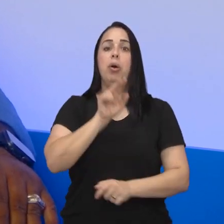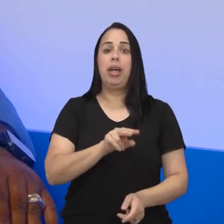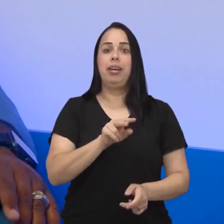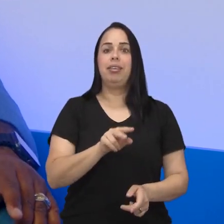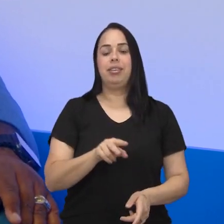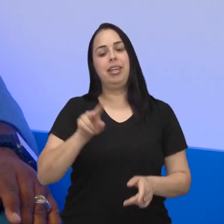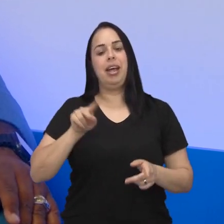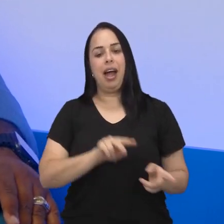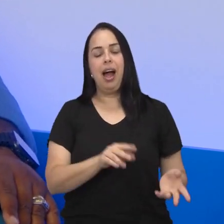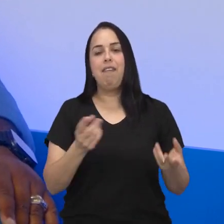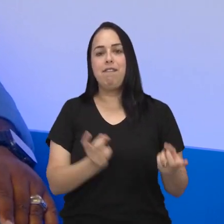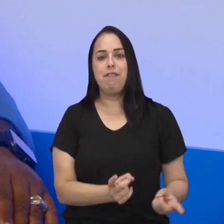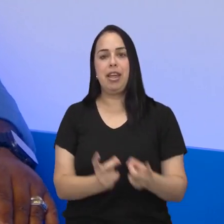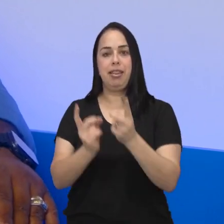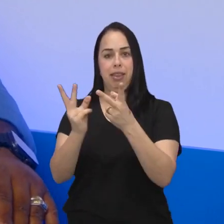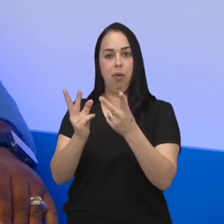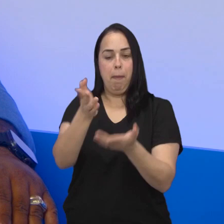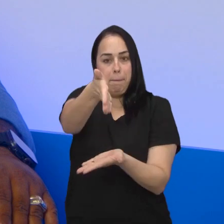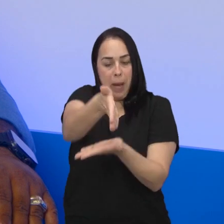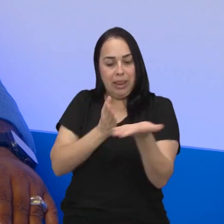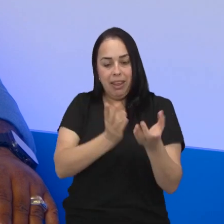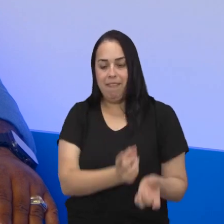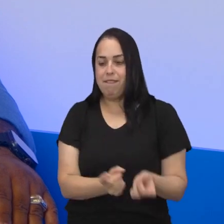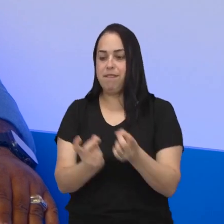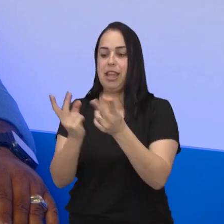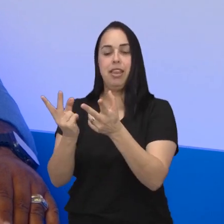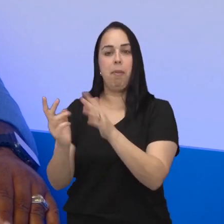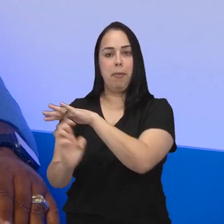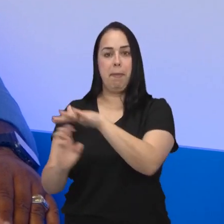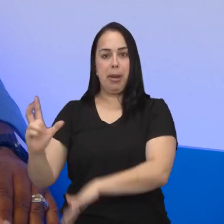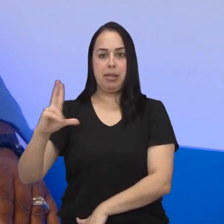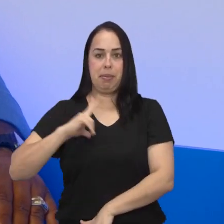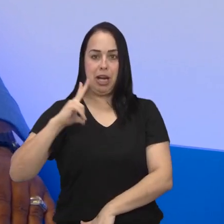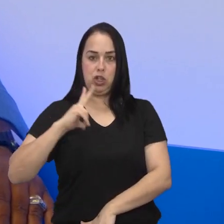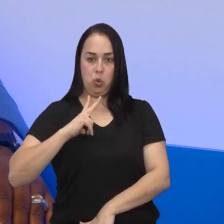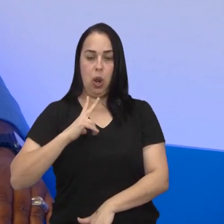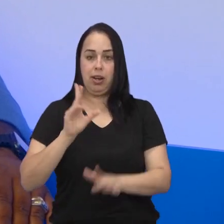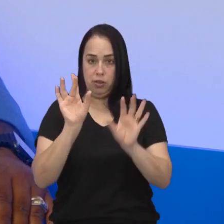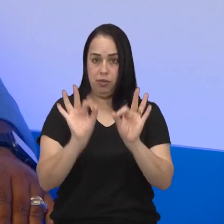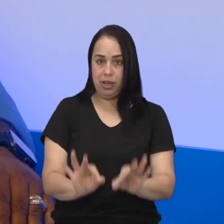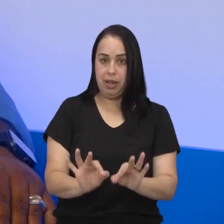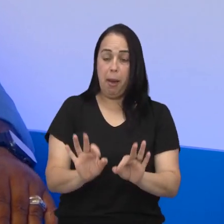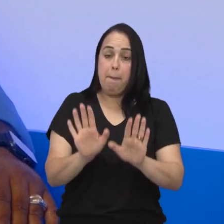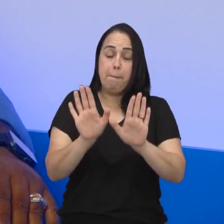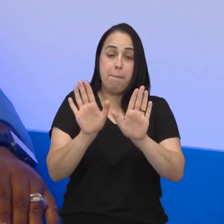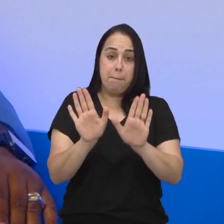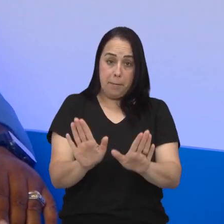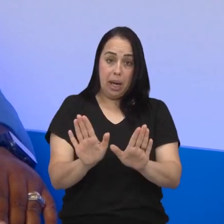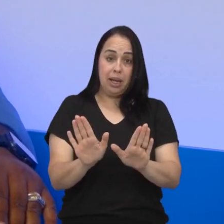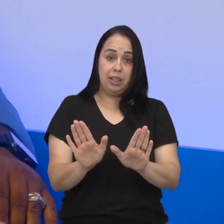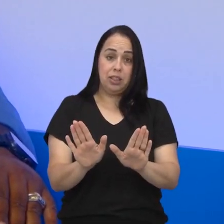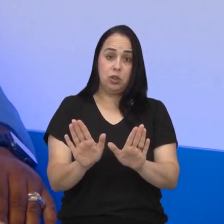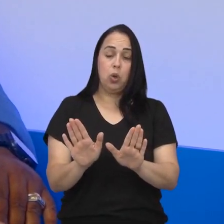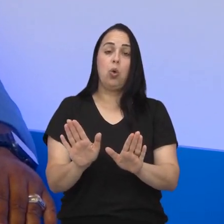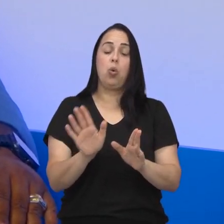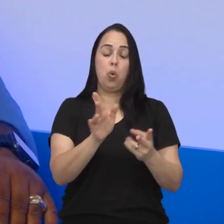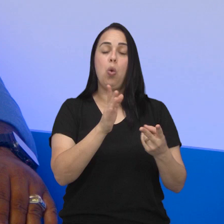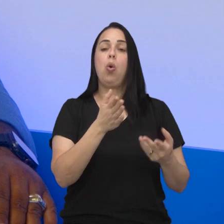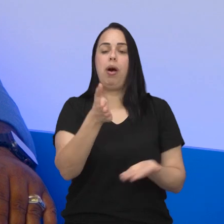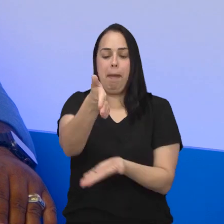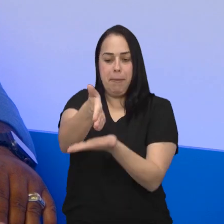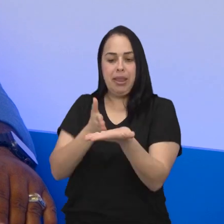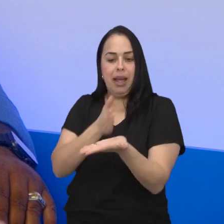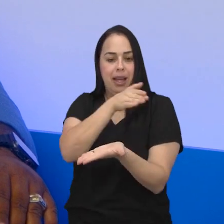foi privatizada e realmente foi uma privatização, ela foi vendida, porém, né, o governo